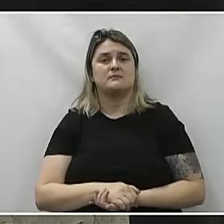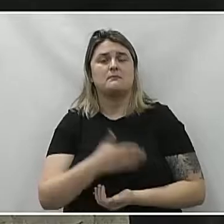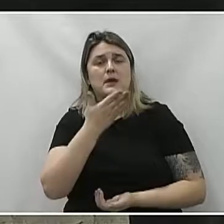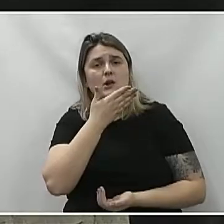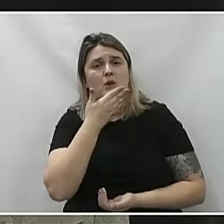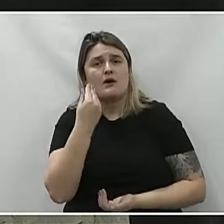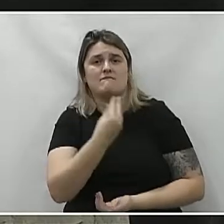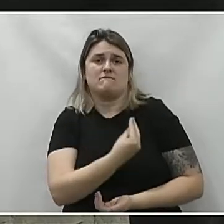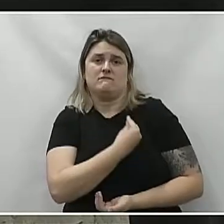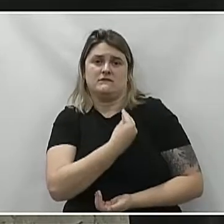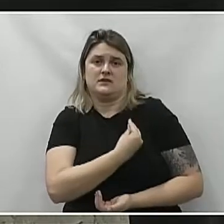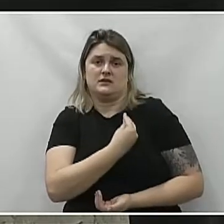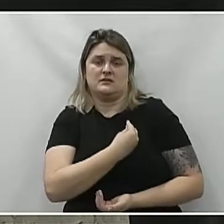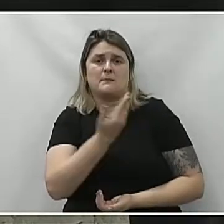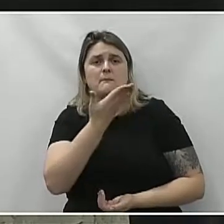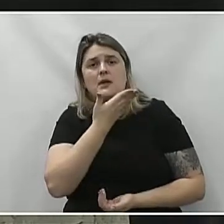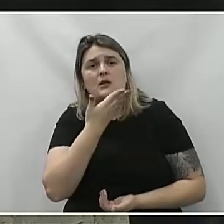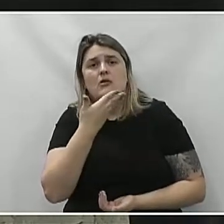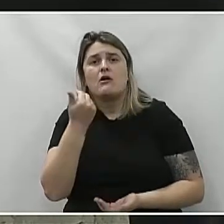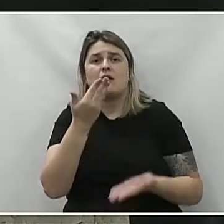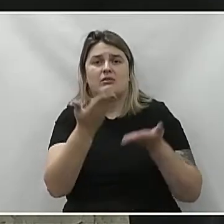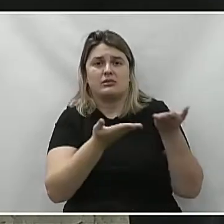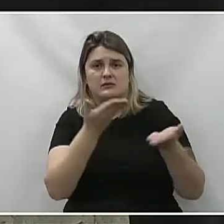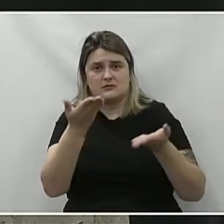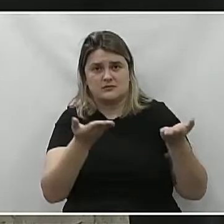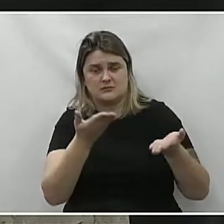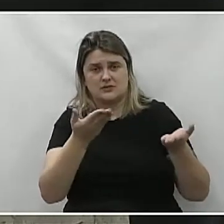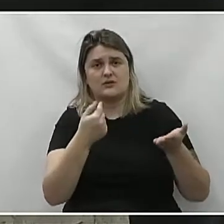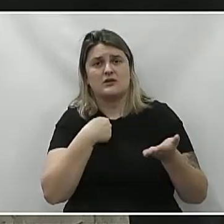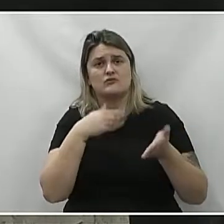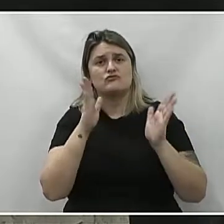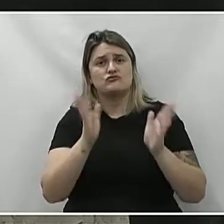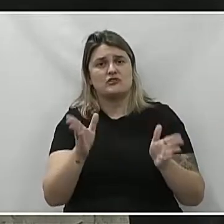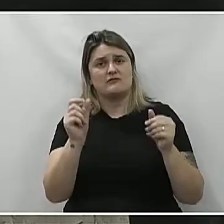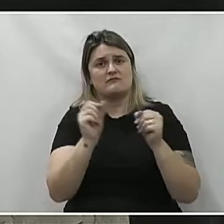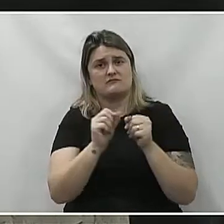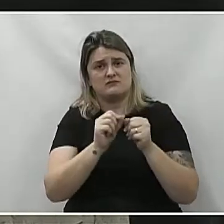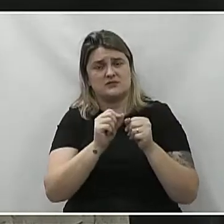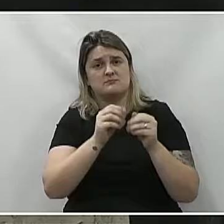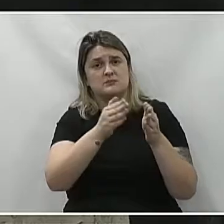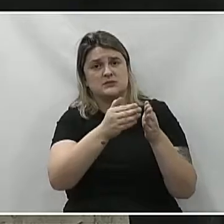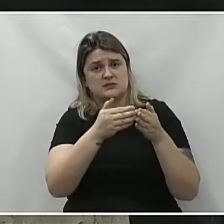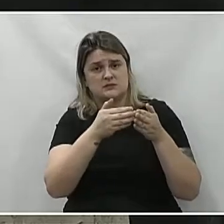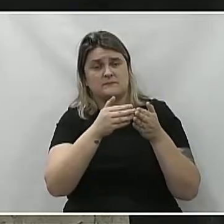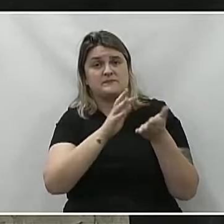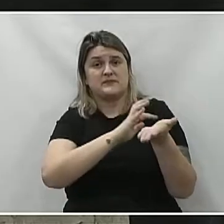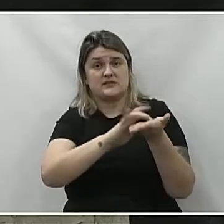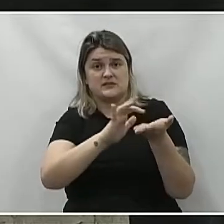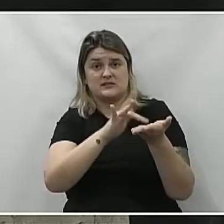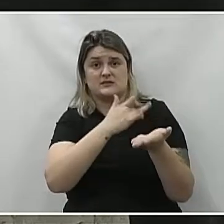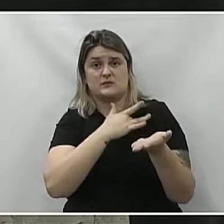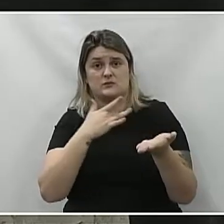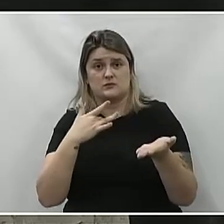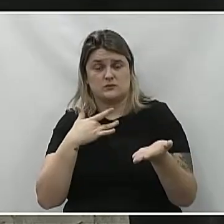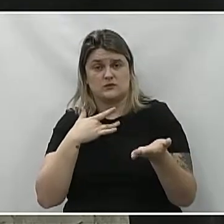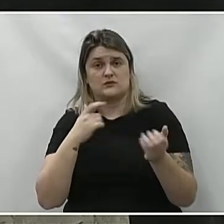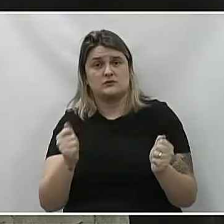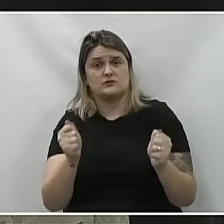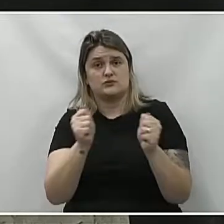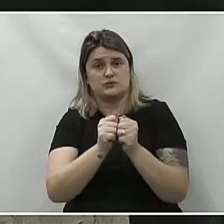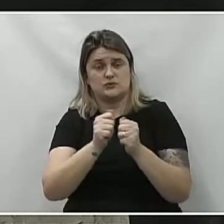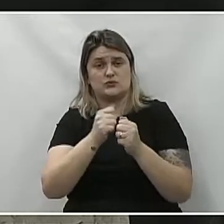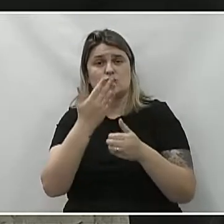melhora no atendimento a esses pacientes. Fiz um pedido que a Secretaria de Saúde, juntamente